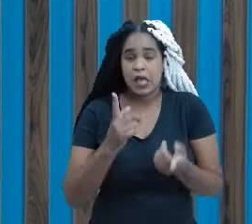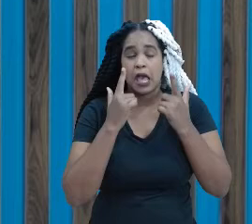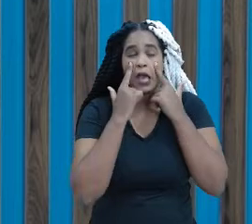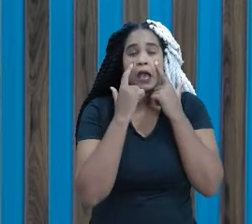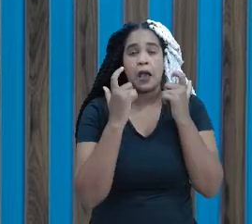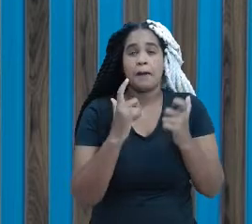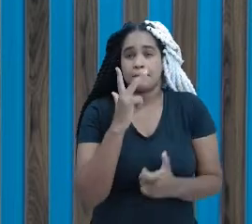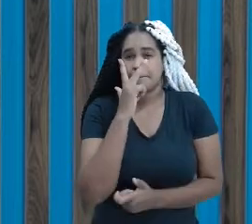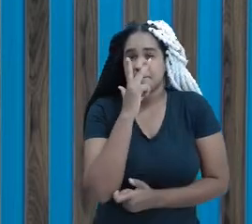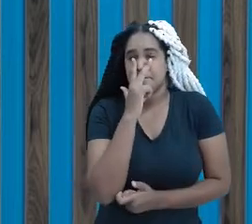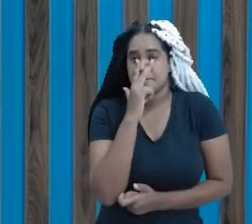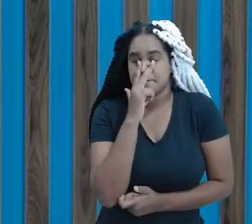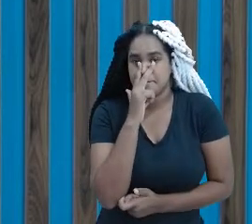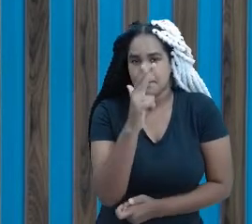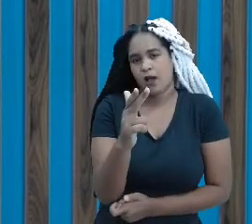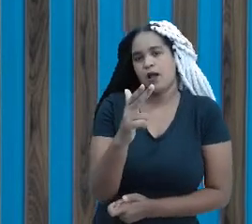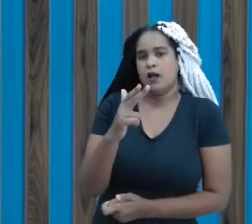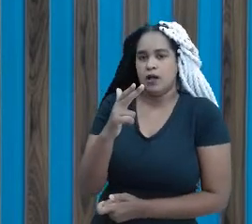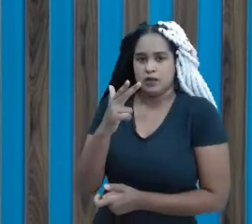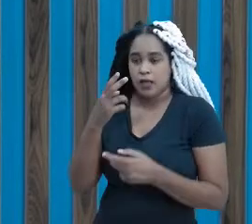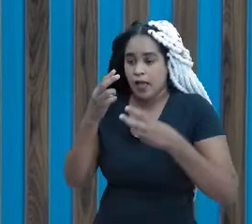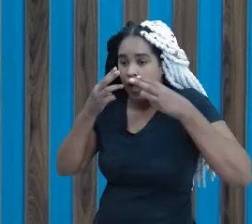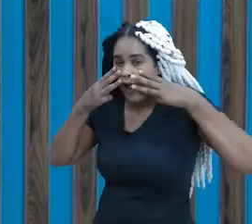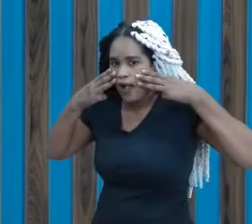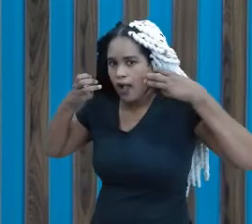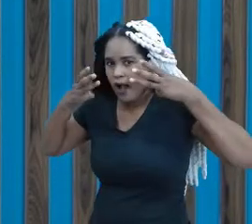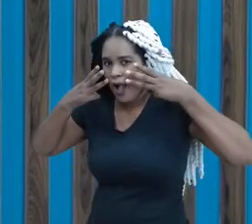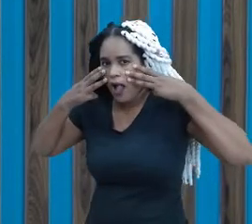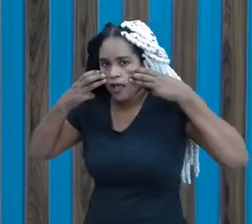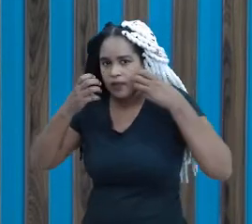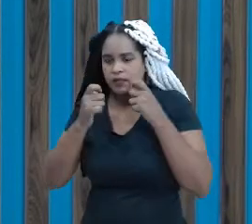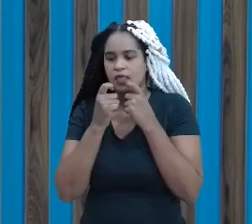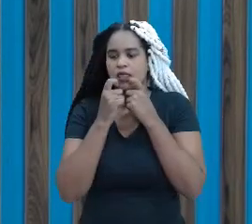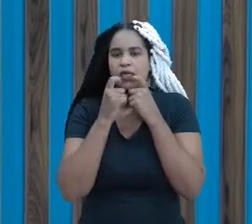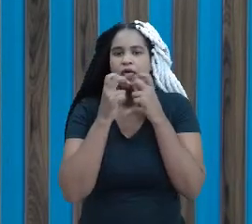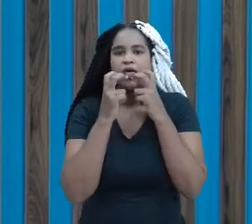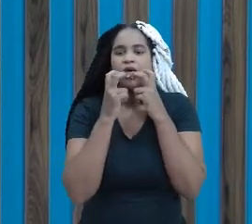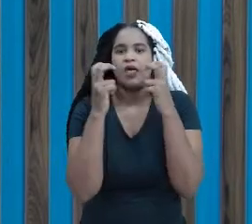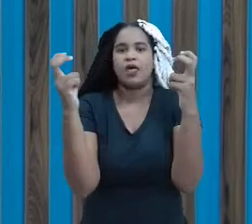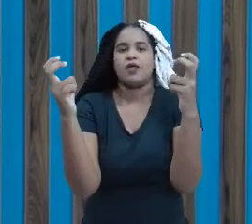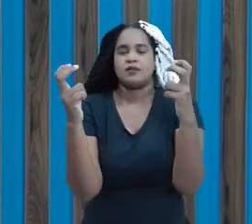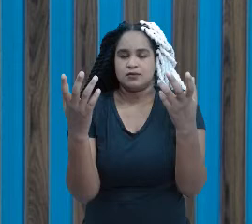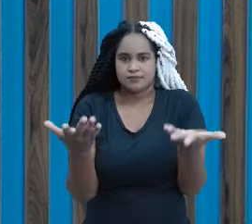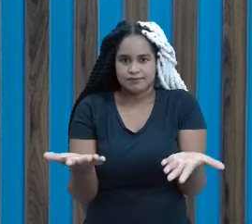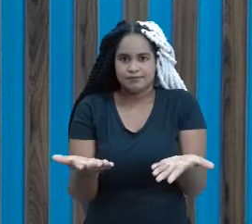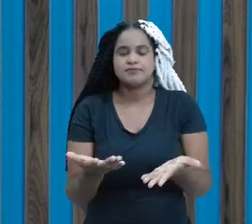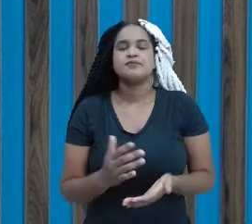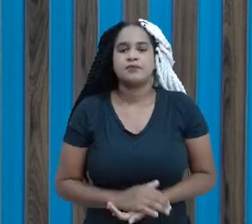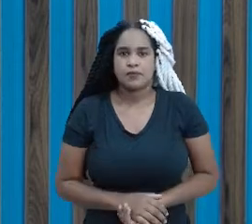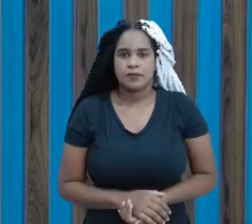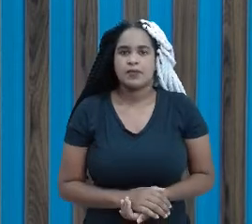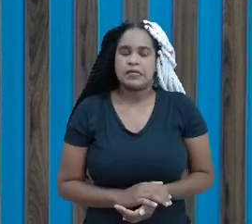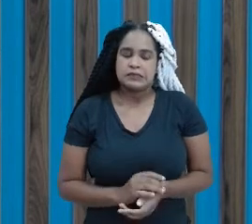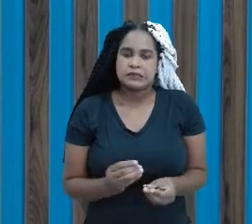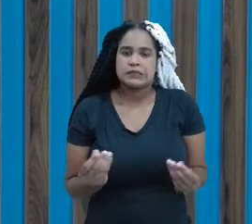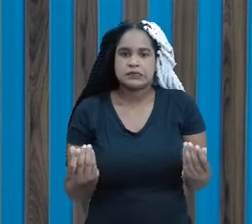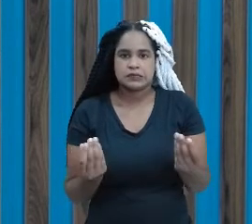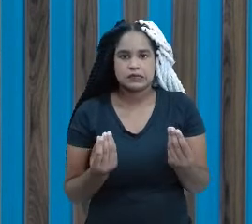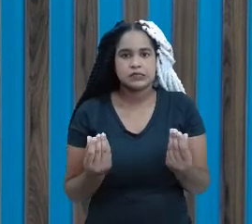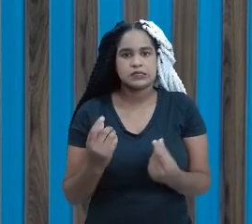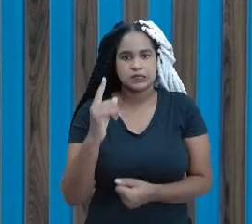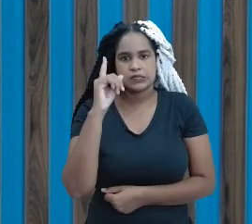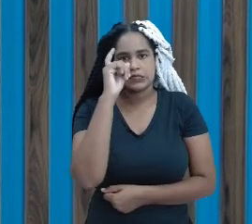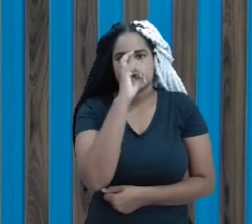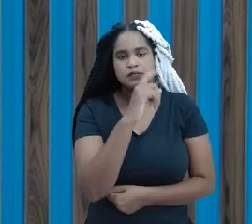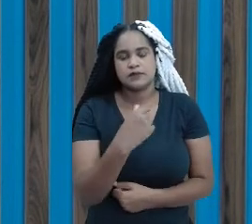vai parecer que é um gato que está miando, tá certo? Deve ser uma situação bem delicada, né? Bem difícil,